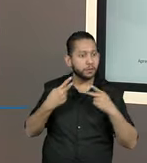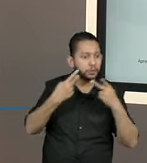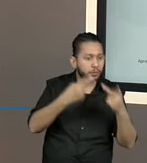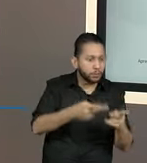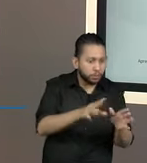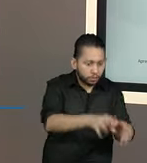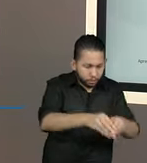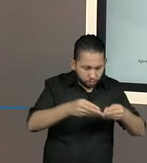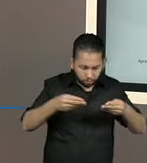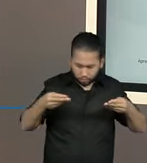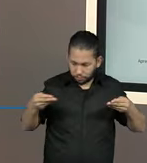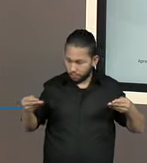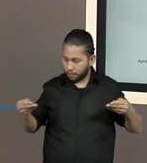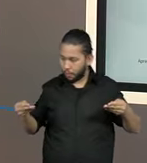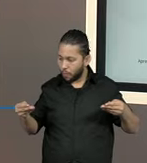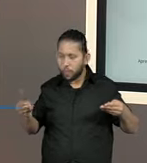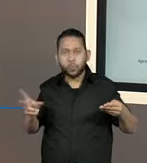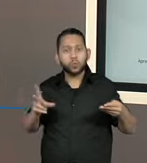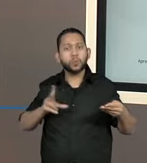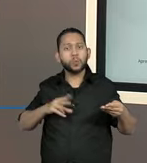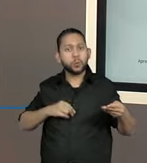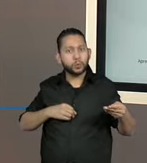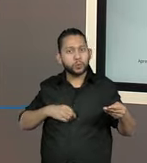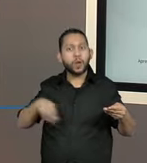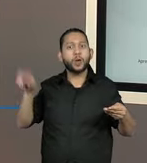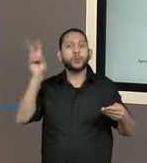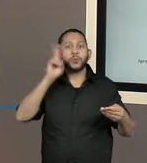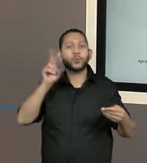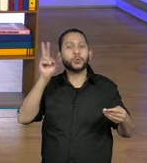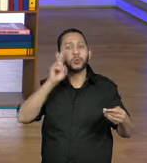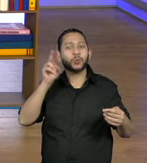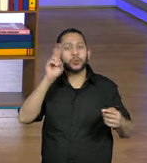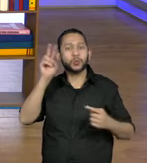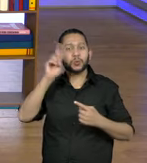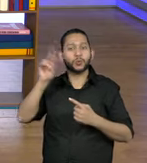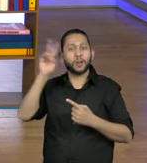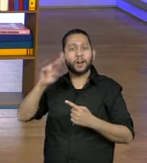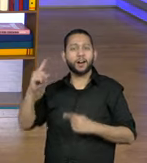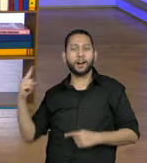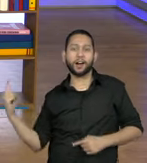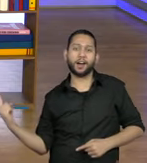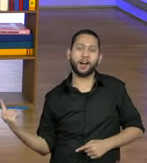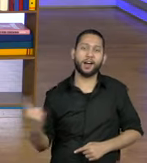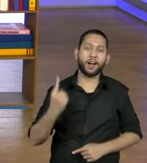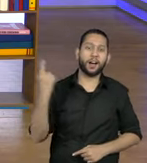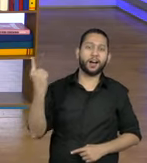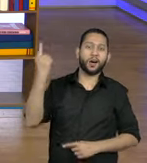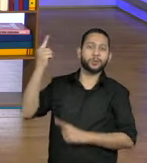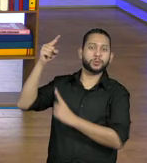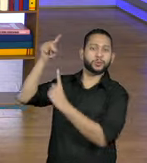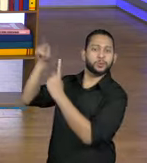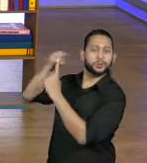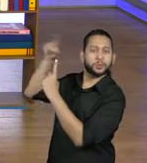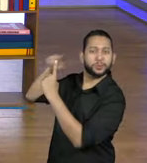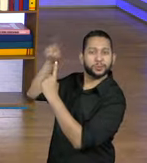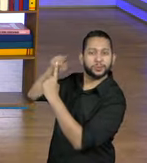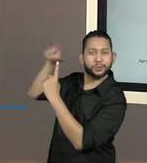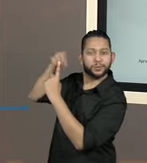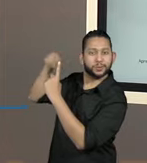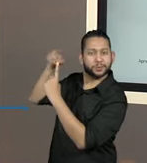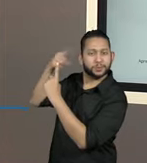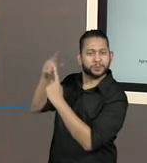de Dom Quixote e Sancho Panza. Peraí. Deixa eu dar uma olhadinha aqui. Será que